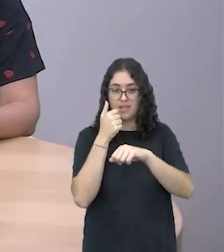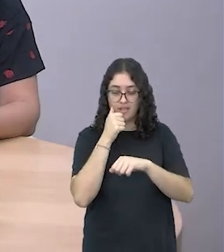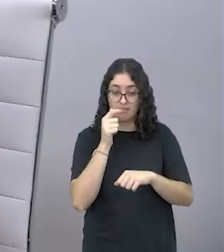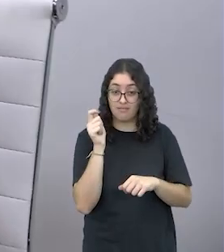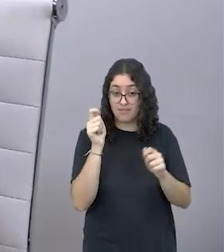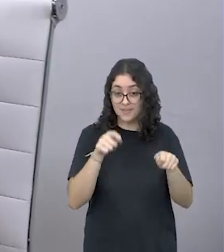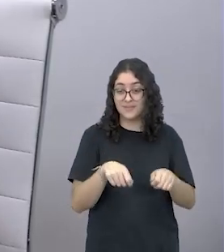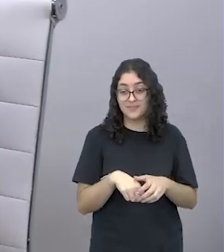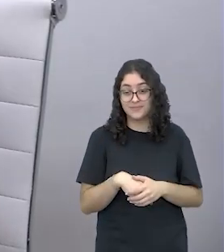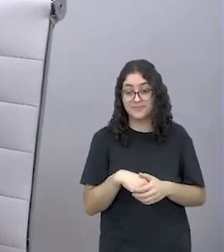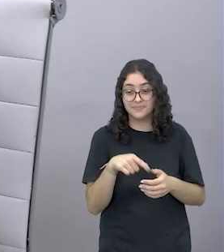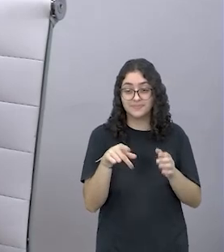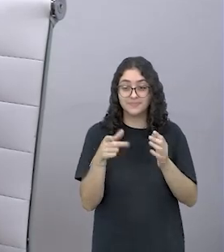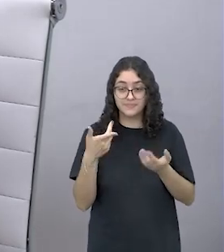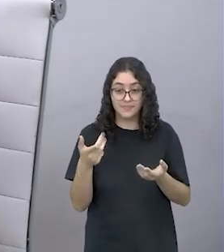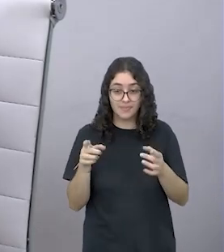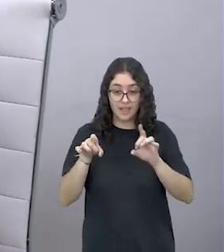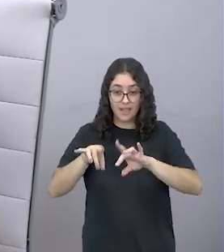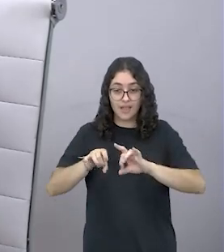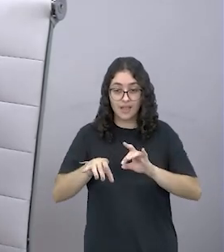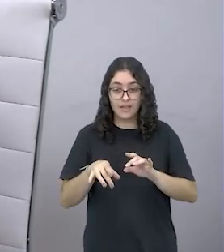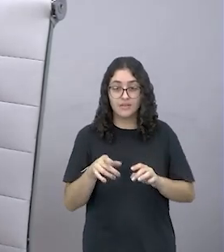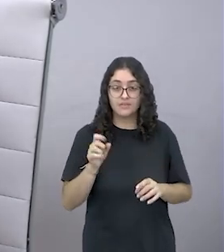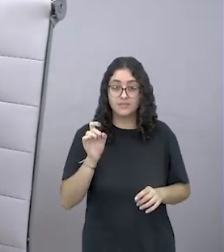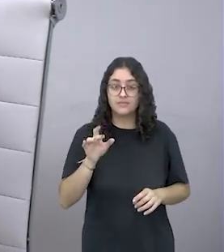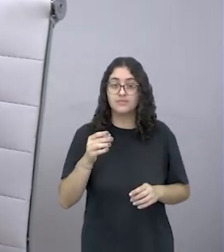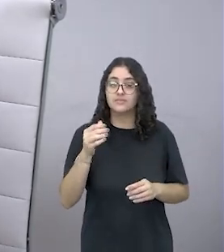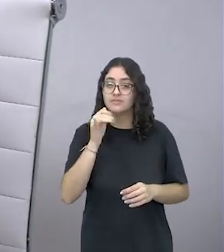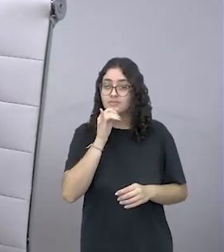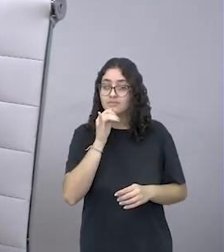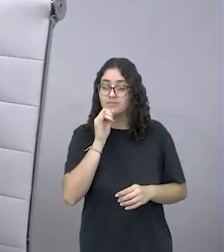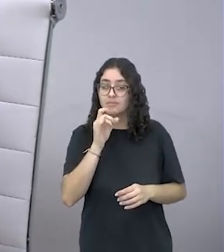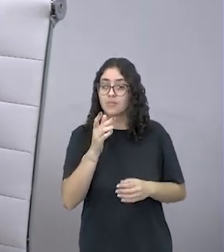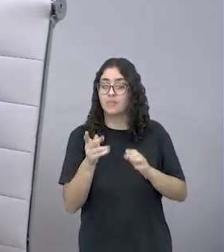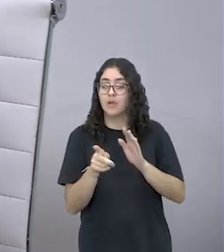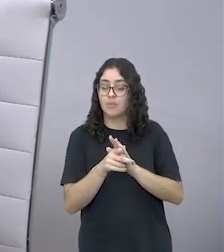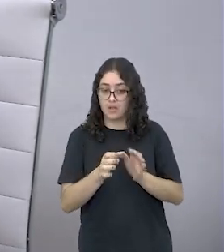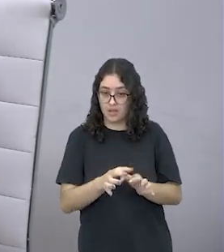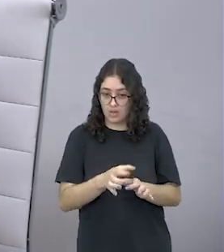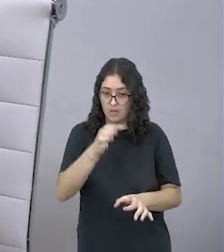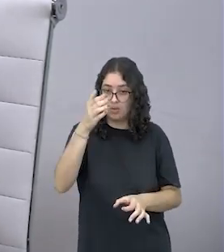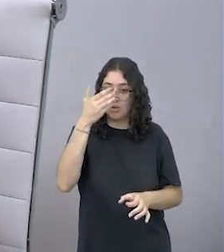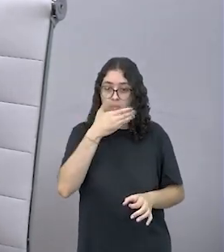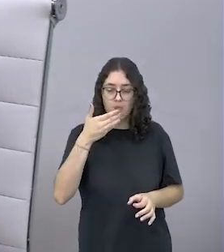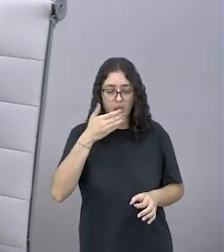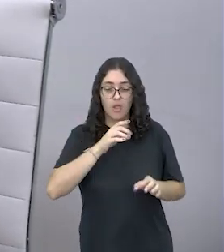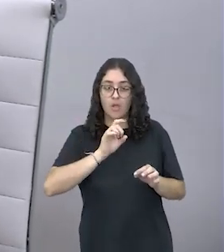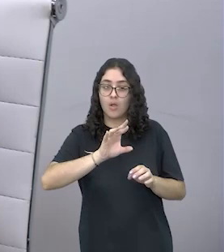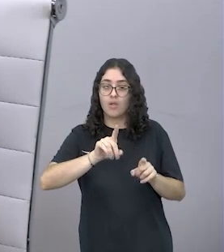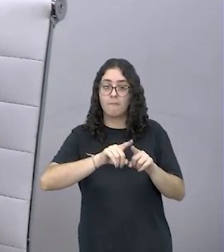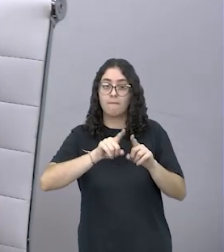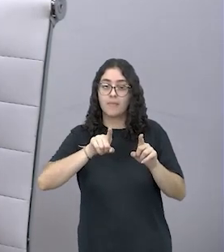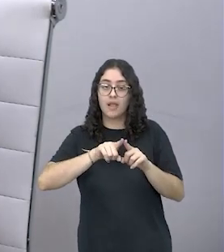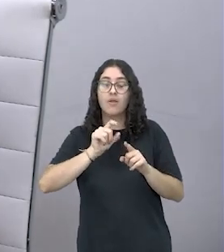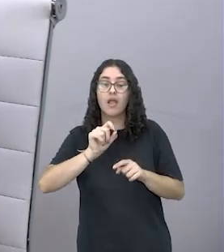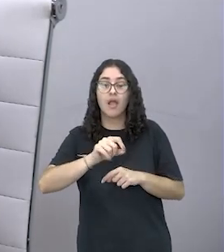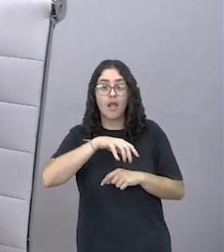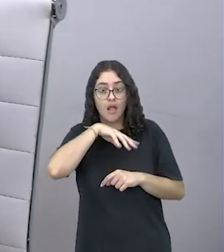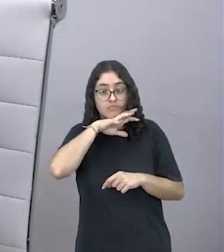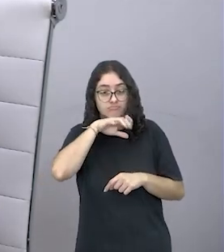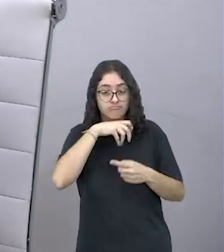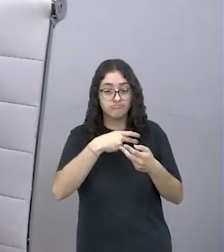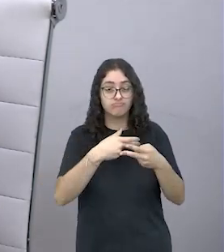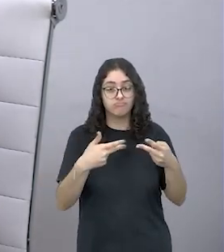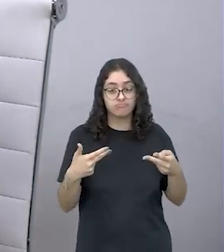Mas aí essa técnica, ela não vem sendo implementada só, por exemplo, na cana-de-açúcar. Ela vem também sendo utilizada com animais. Por